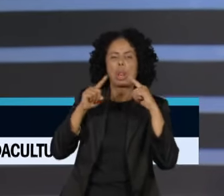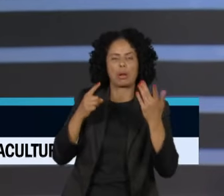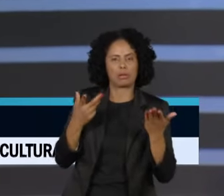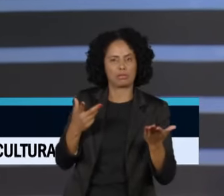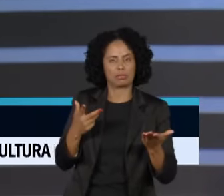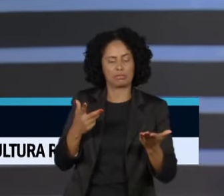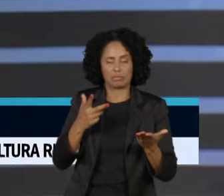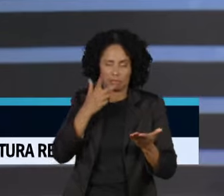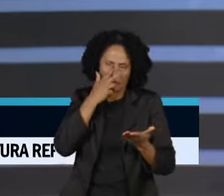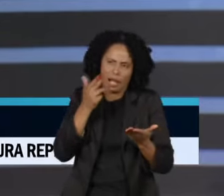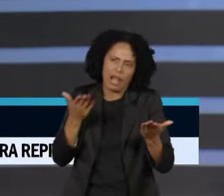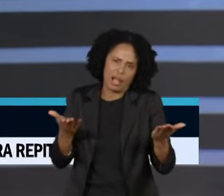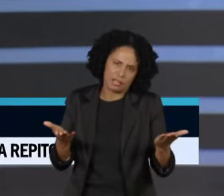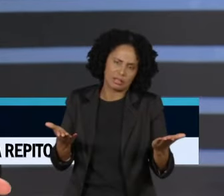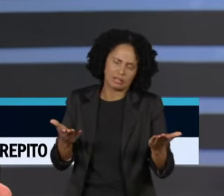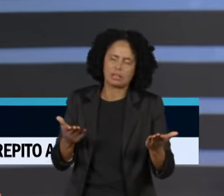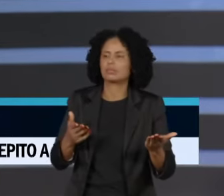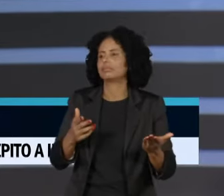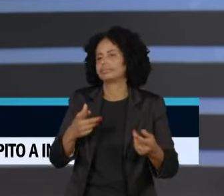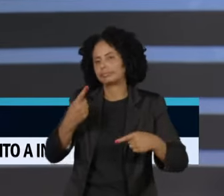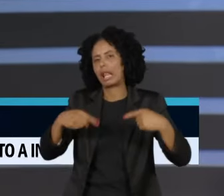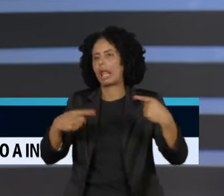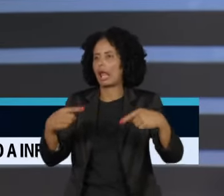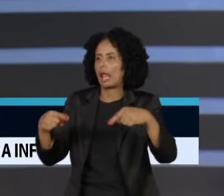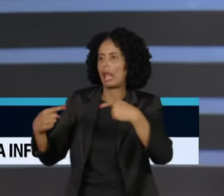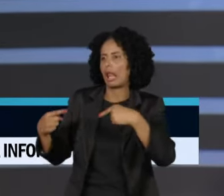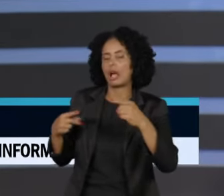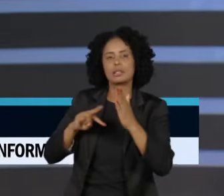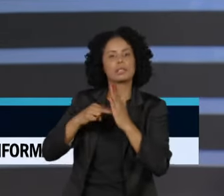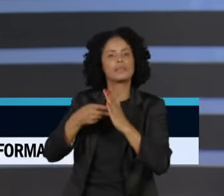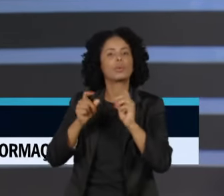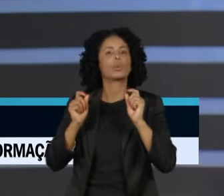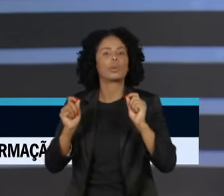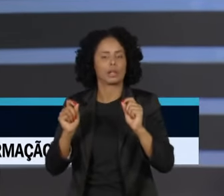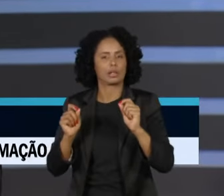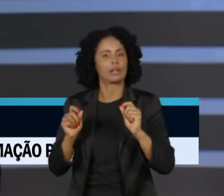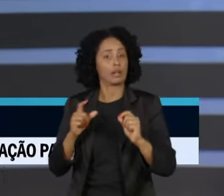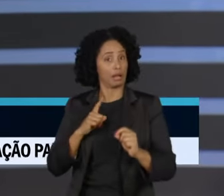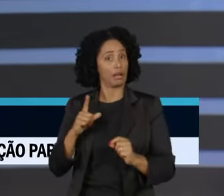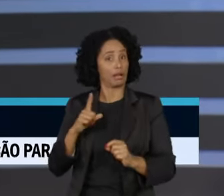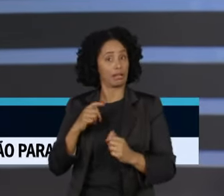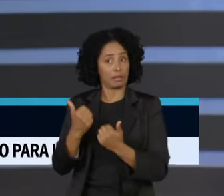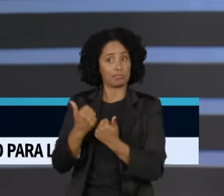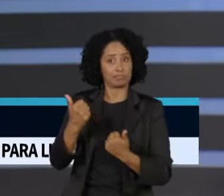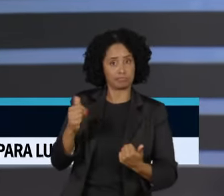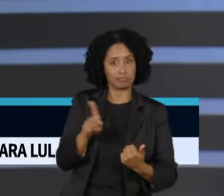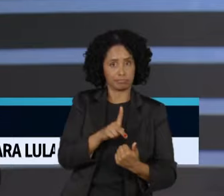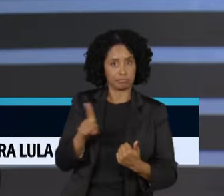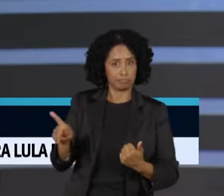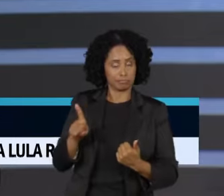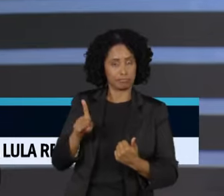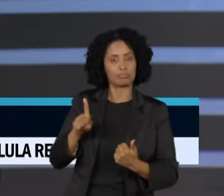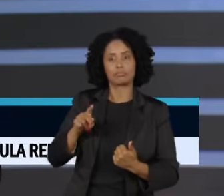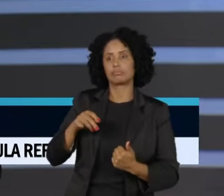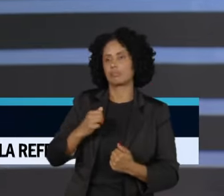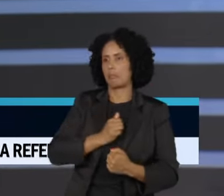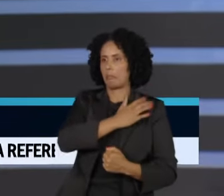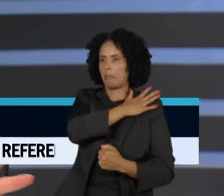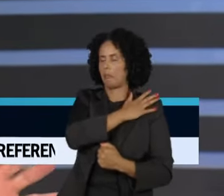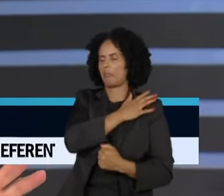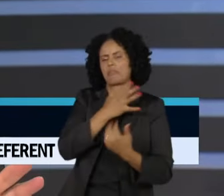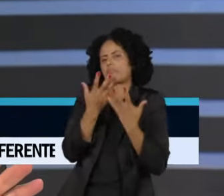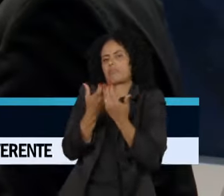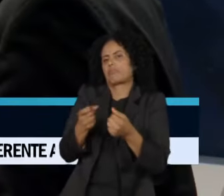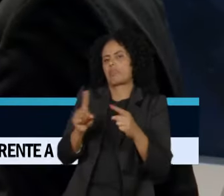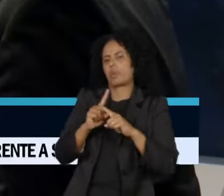jogar. O que se discute é, já que o vice-presidente Hamilton Mourão demonstrou que não tem interesse em passar a faixa, ele falou, não,